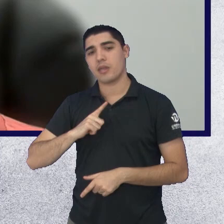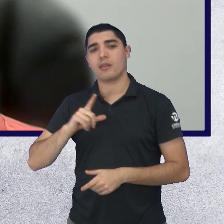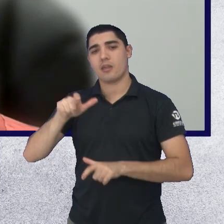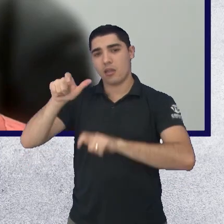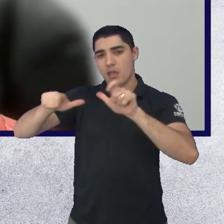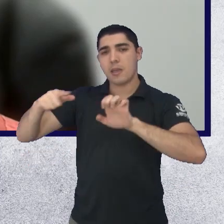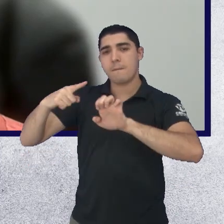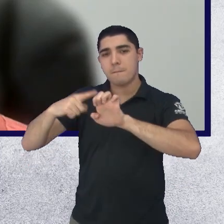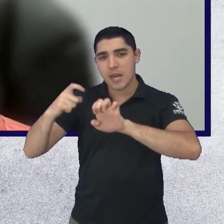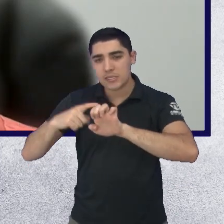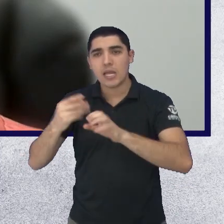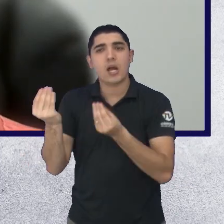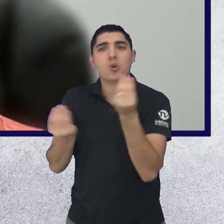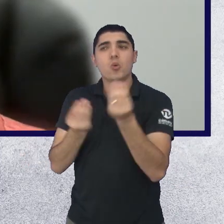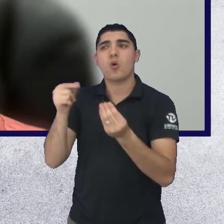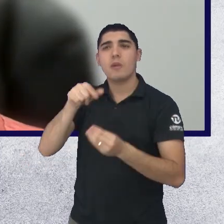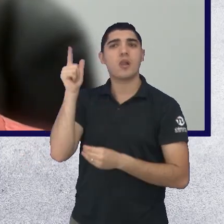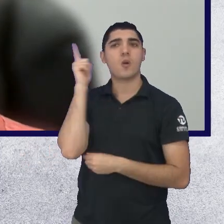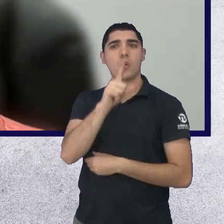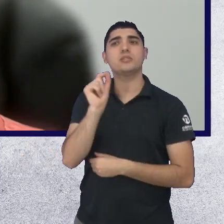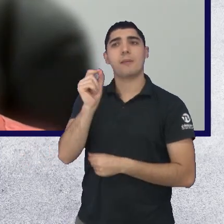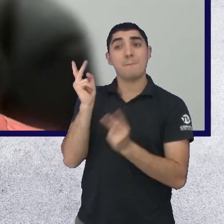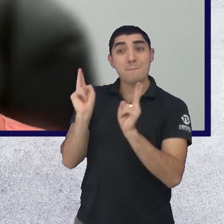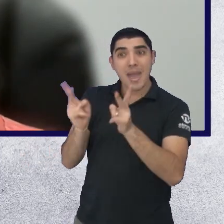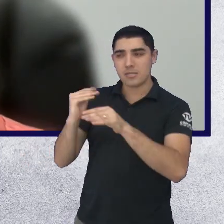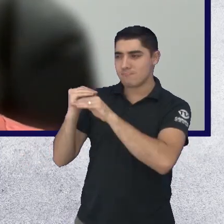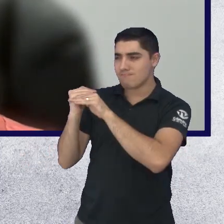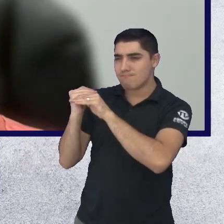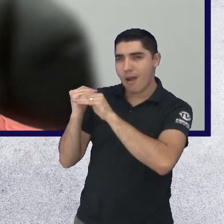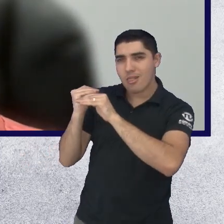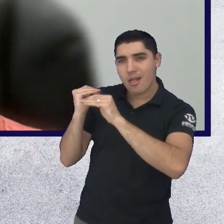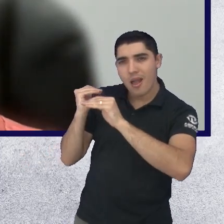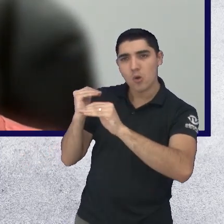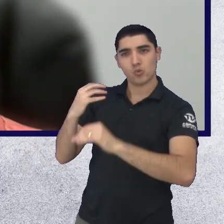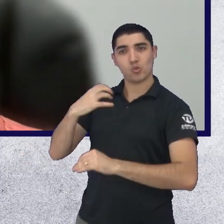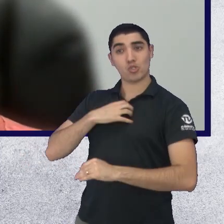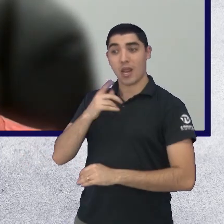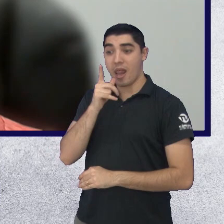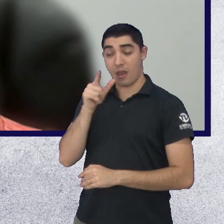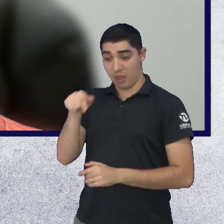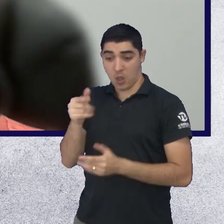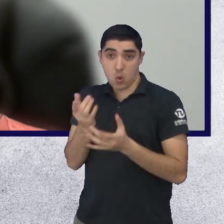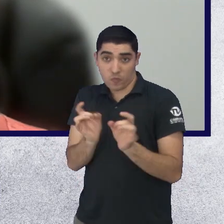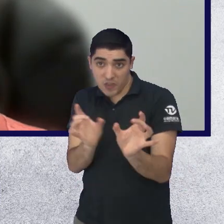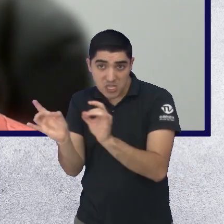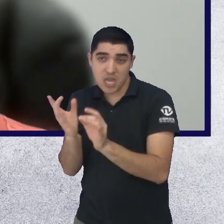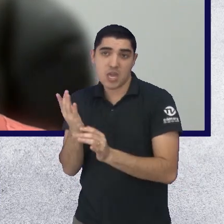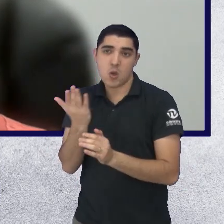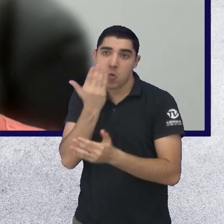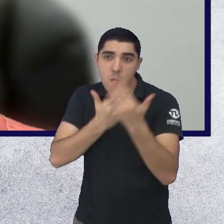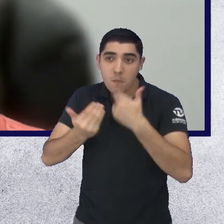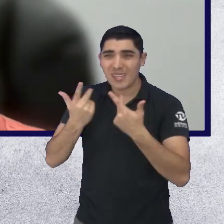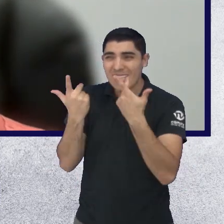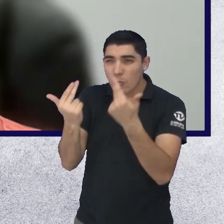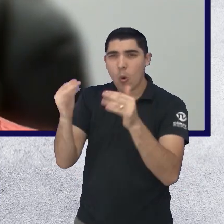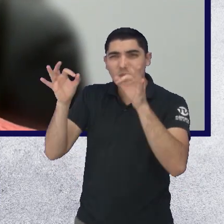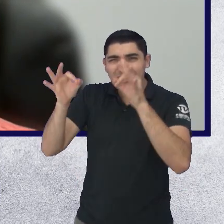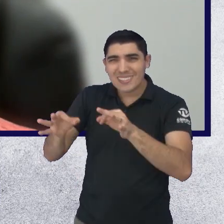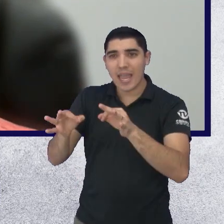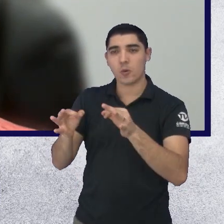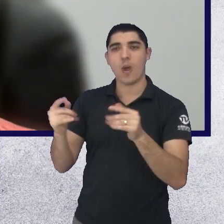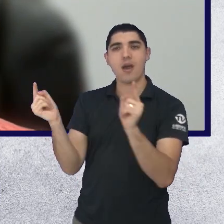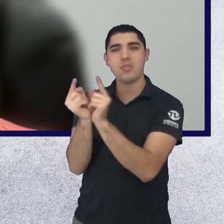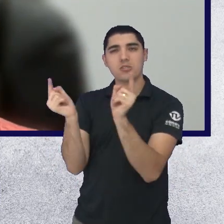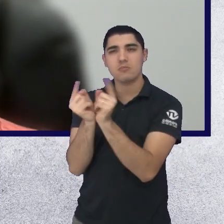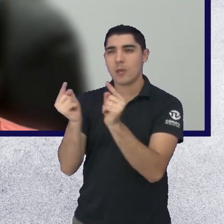que o empresário garante padrão, como que ele garante um bom custo-benefício do prato que ele está servindo, como que ele garante segurança